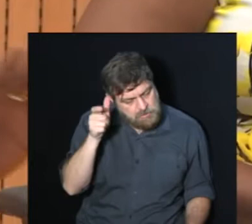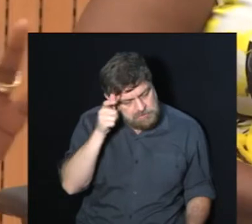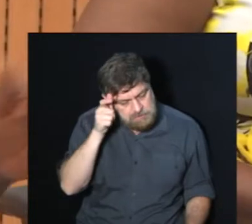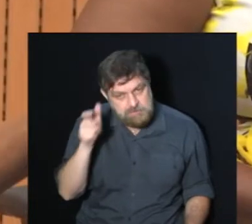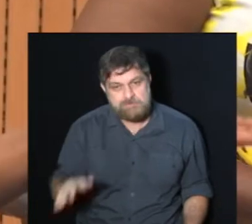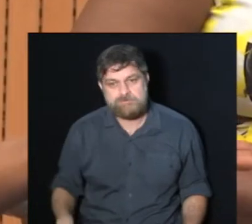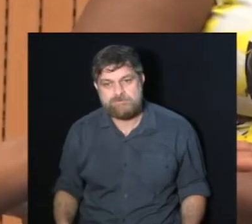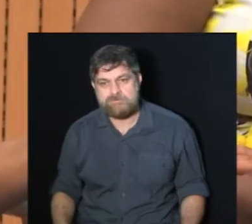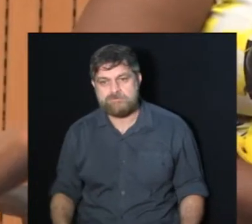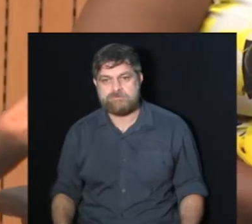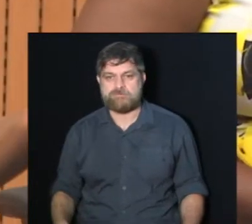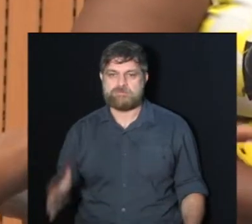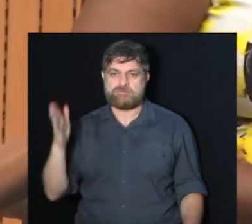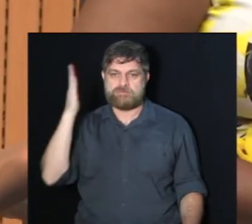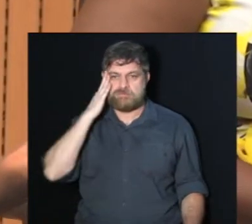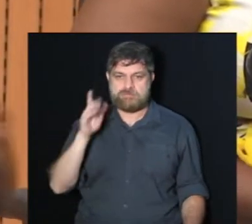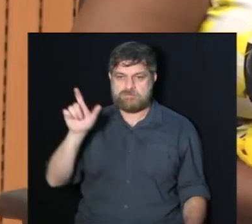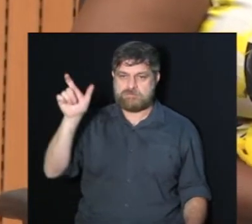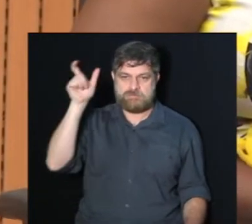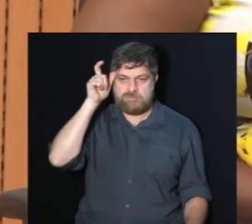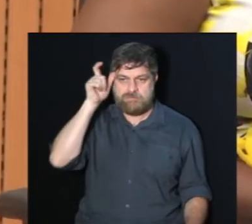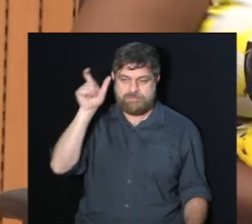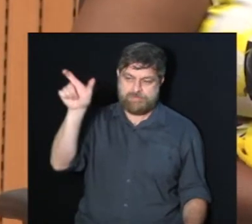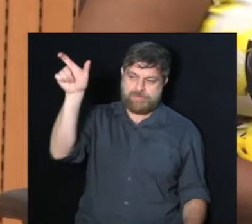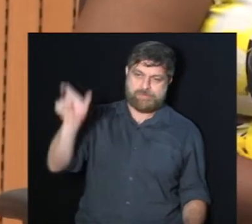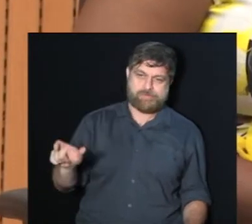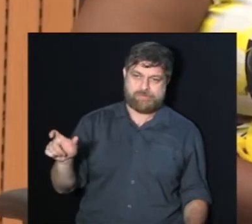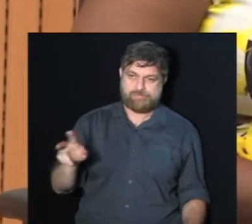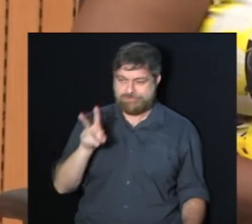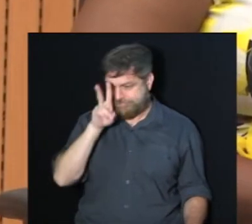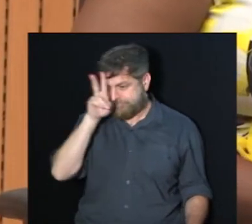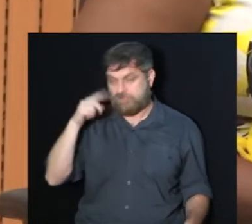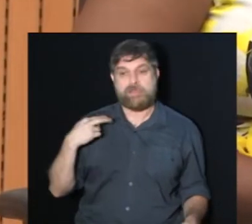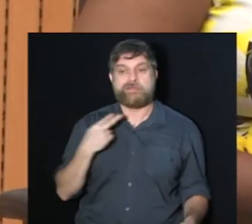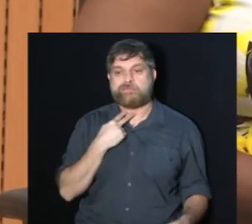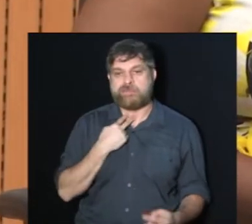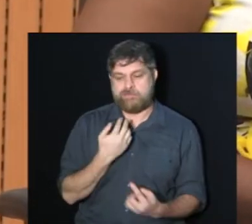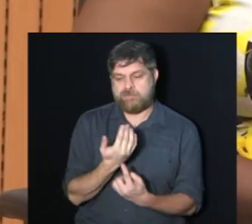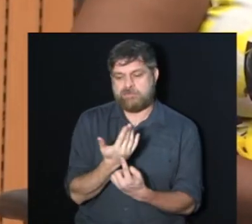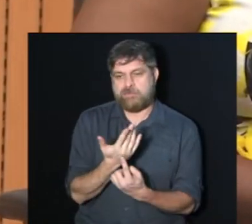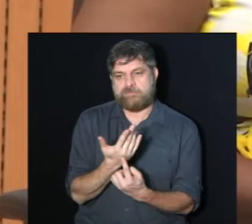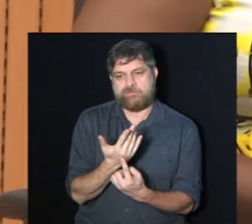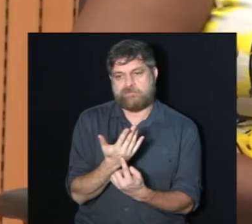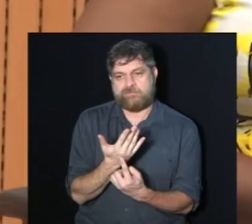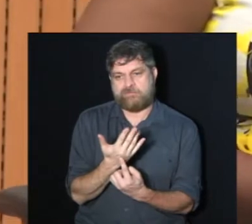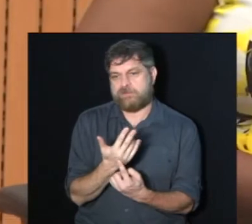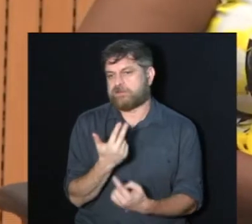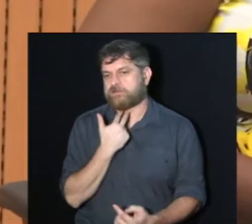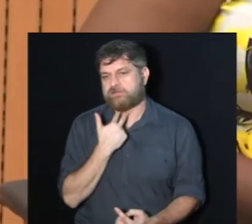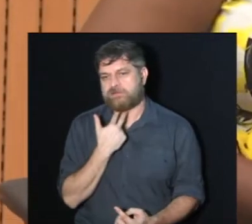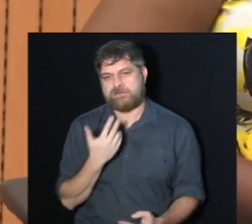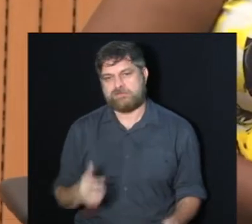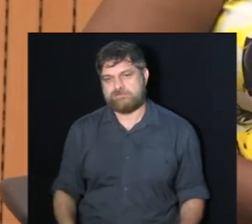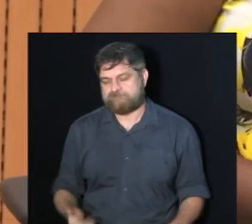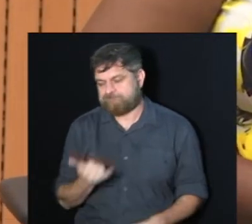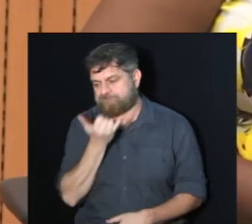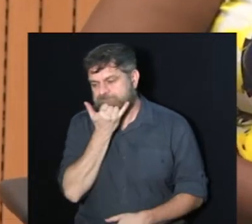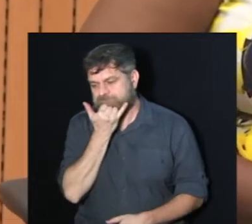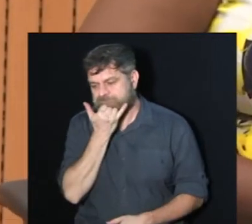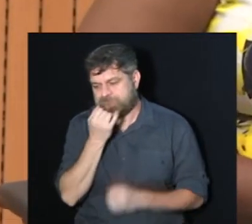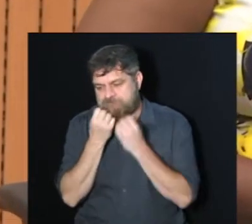e o demônio, ele já é oferenda por si. Então, não adianta ficar acendendo velhinha. Gente, desculpa, mas